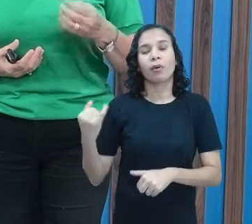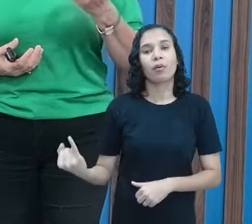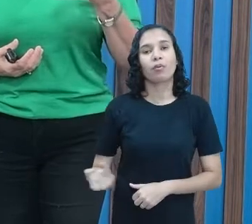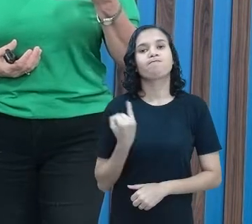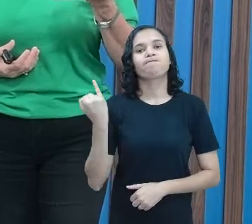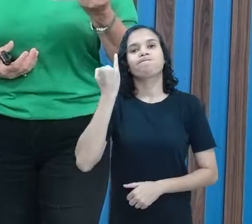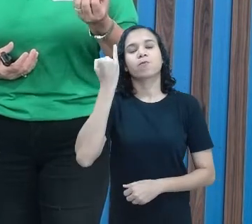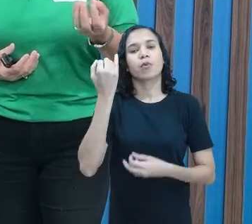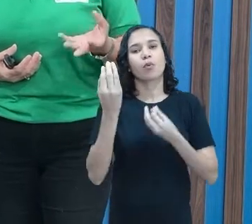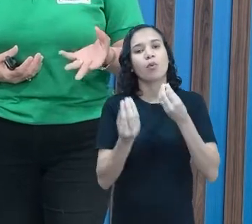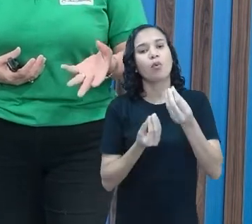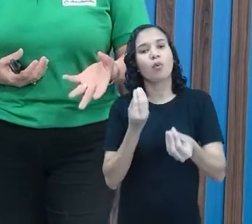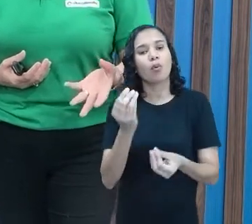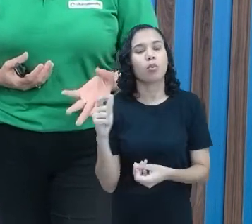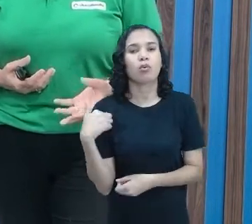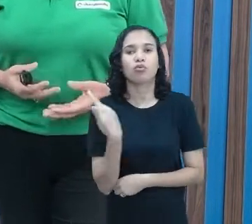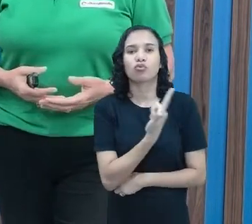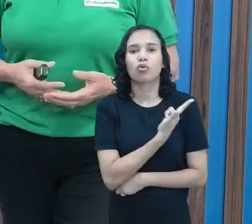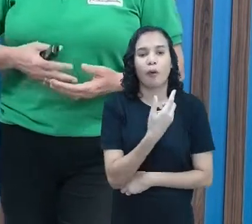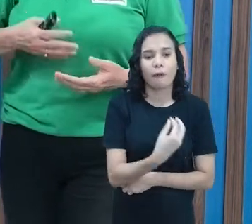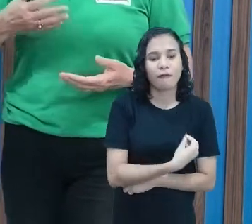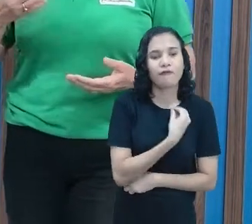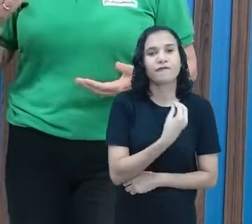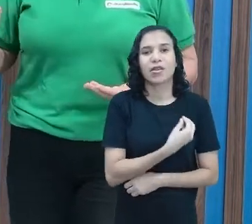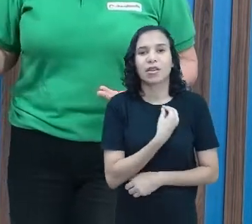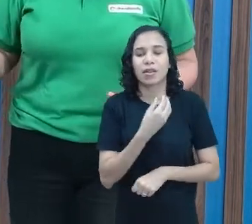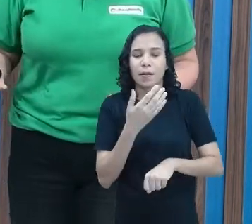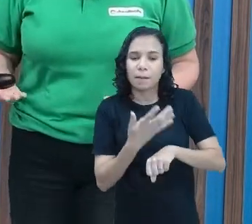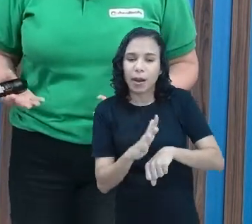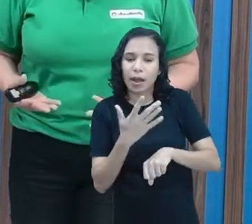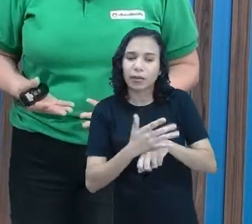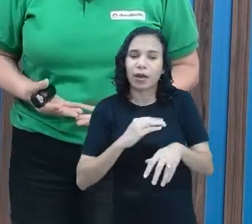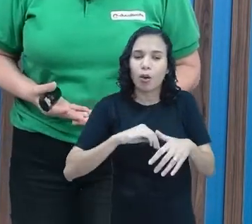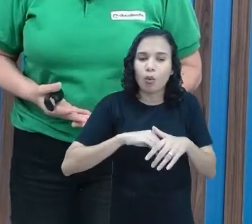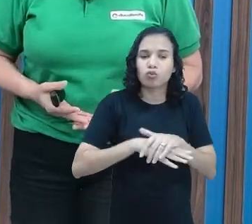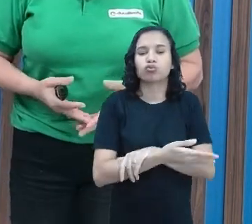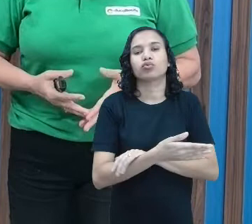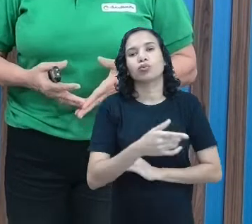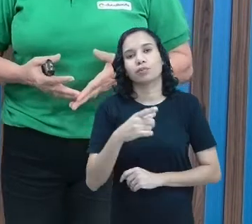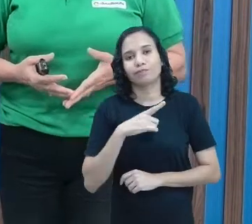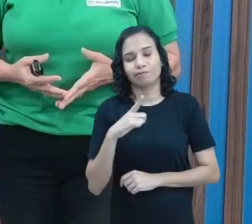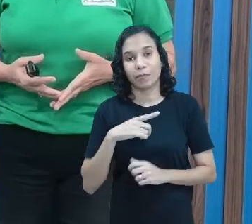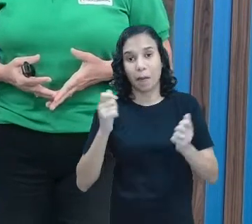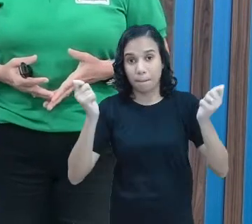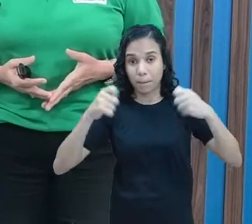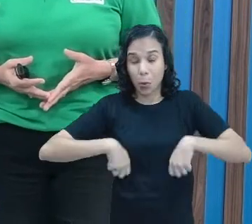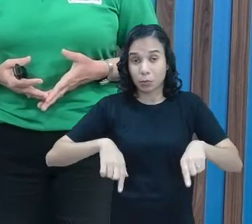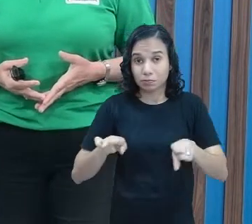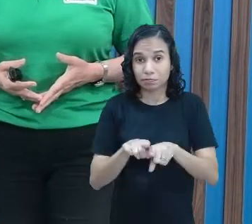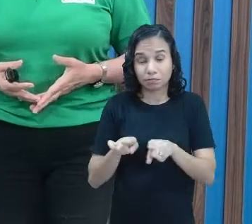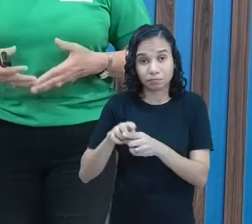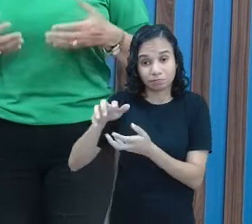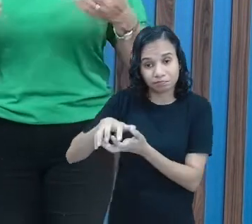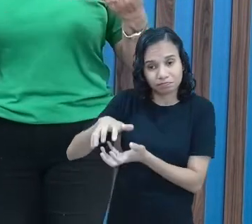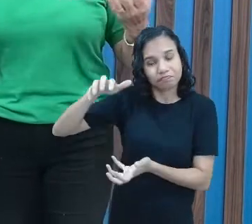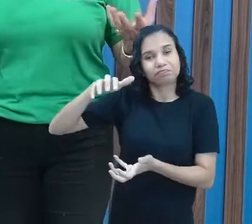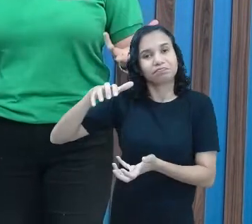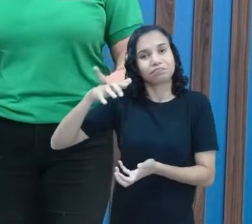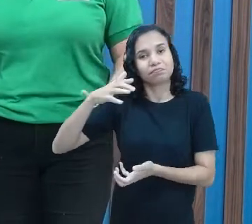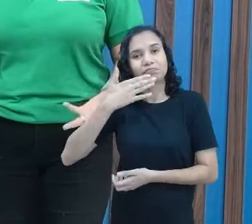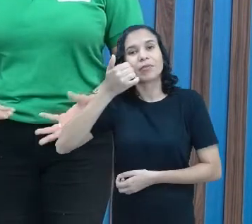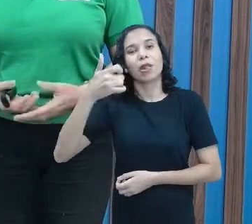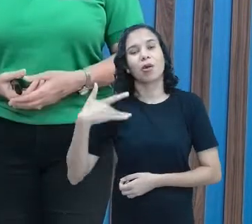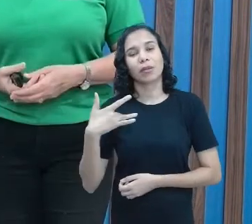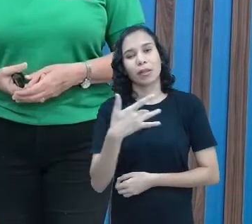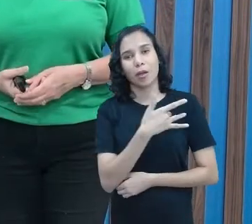importante, a forma que nós vivemos, os hábitos que nós temos, para que possamos também envelhecer de uma